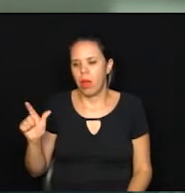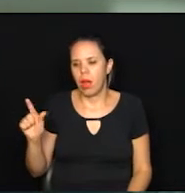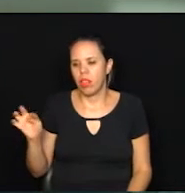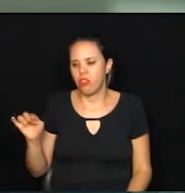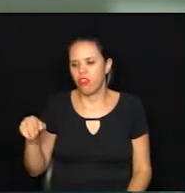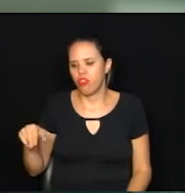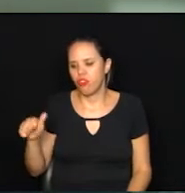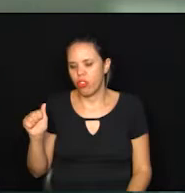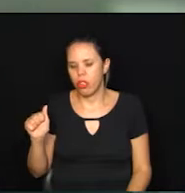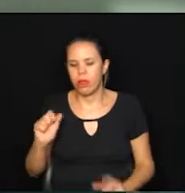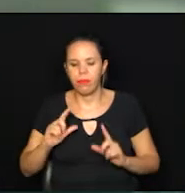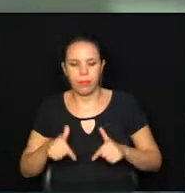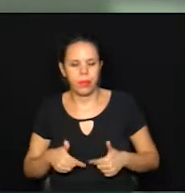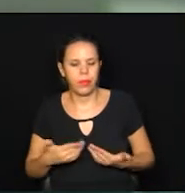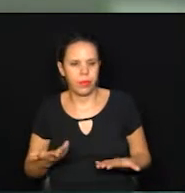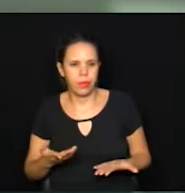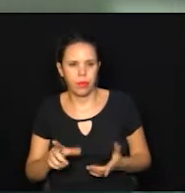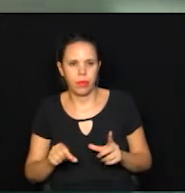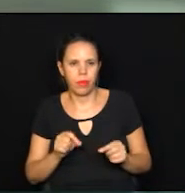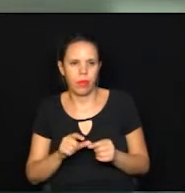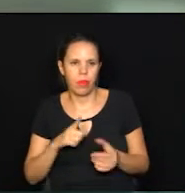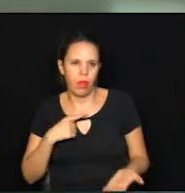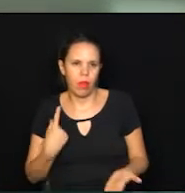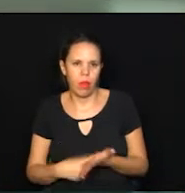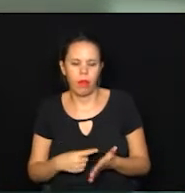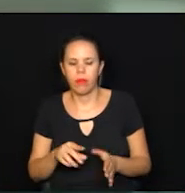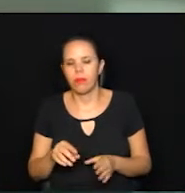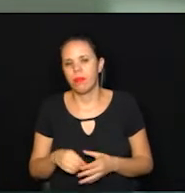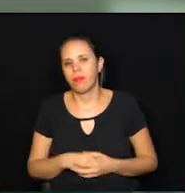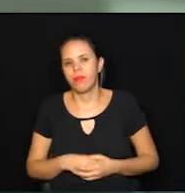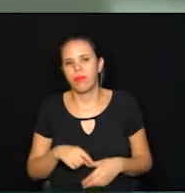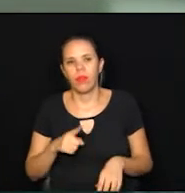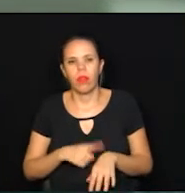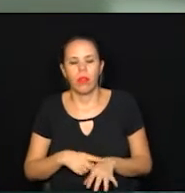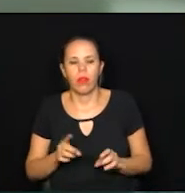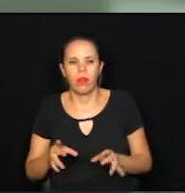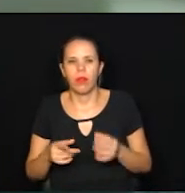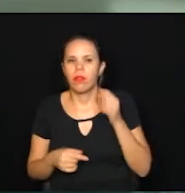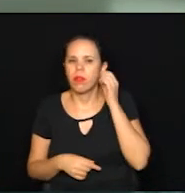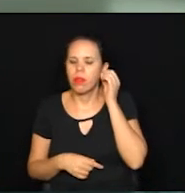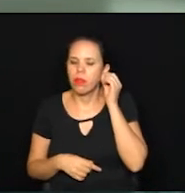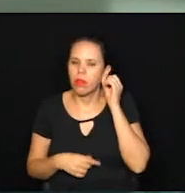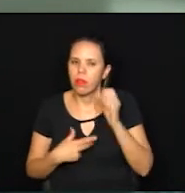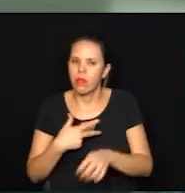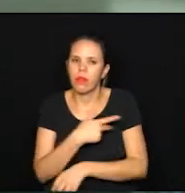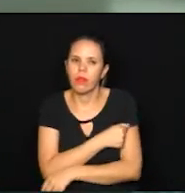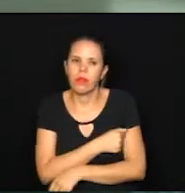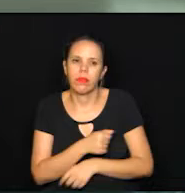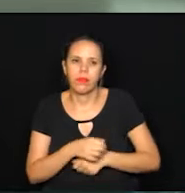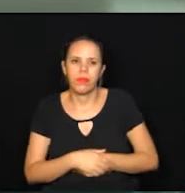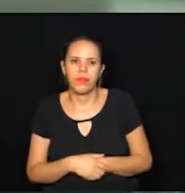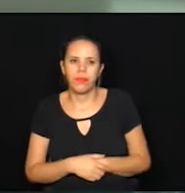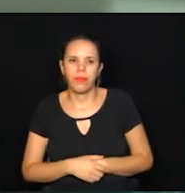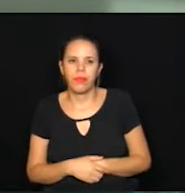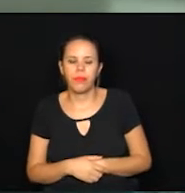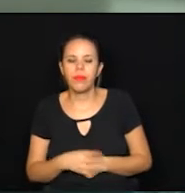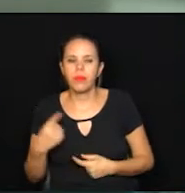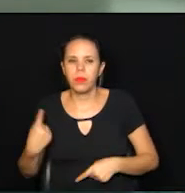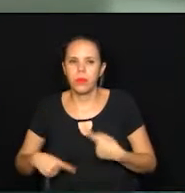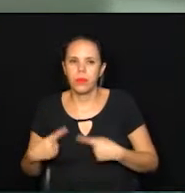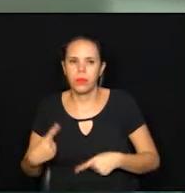comprometer, você vai ter preferência na hora dessa venda das vacinas sobressalentes. Sim. Então, a